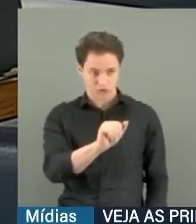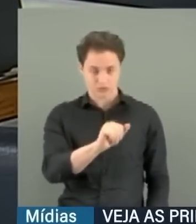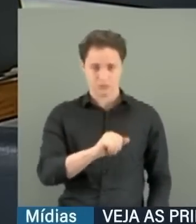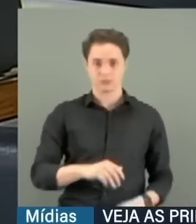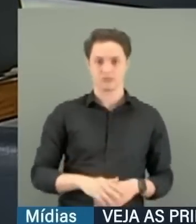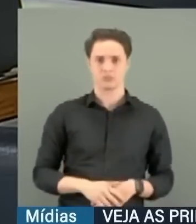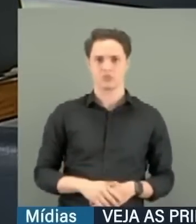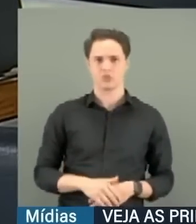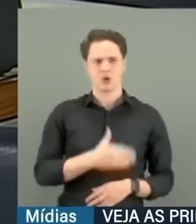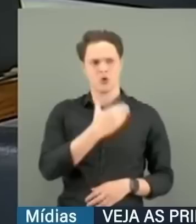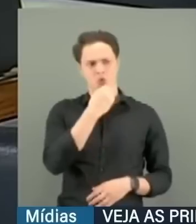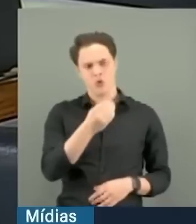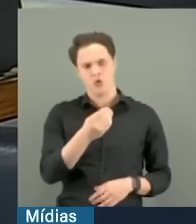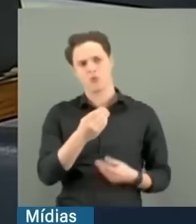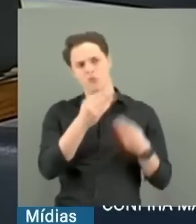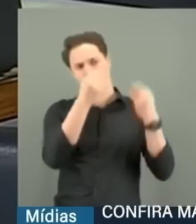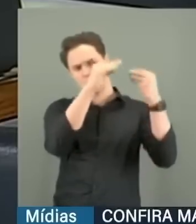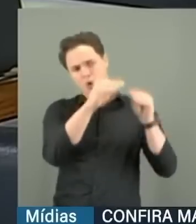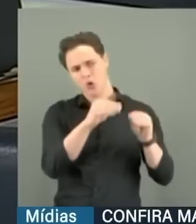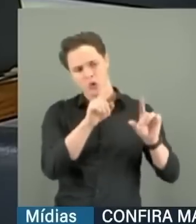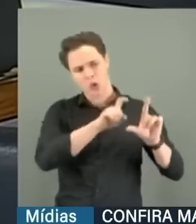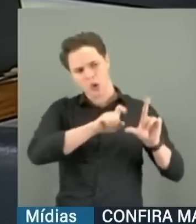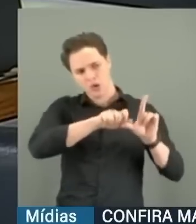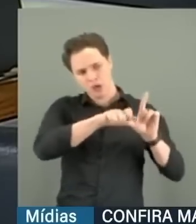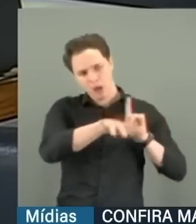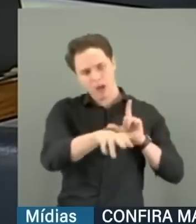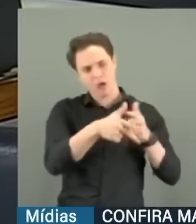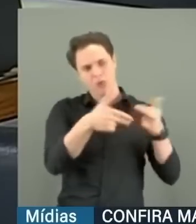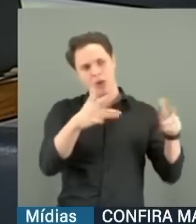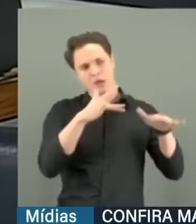Era um blogueiro que estava em redes sociais.